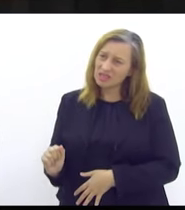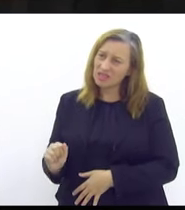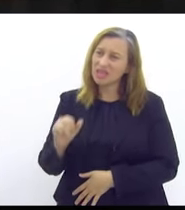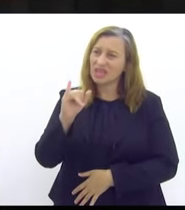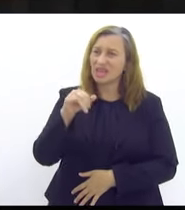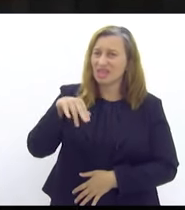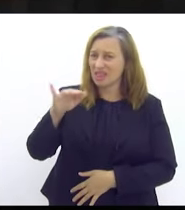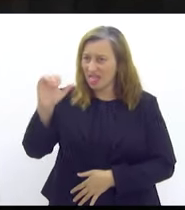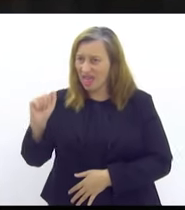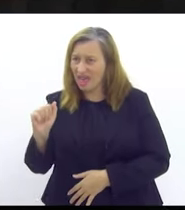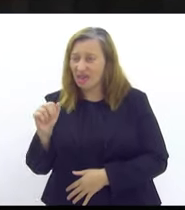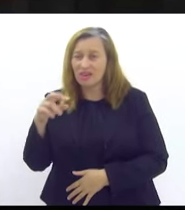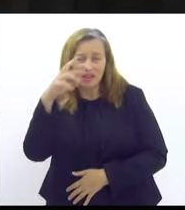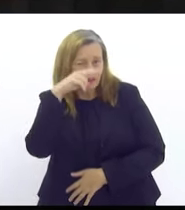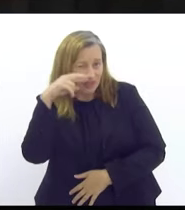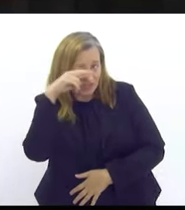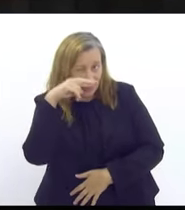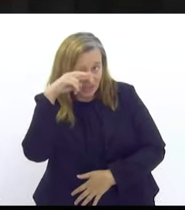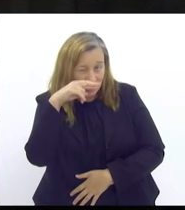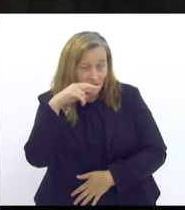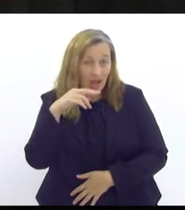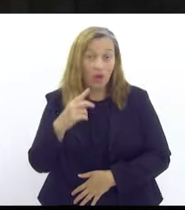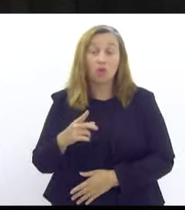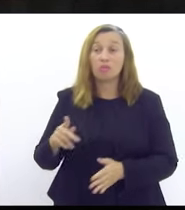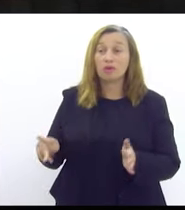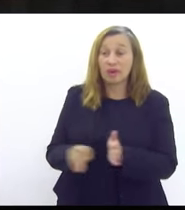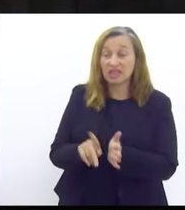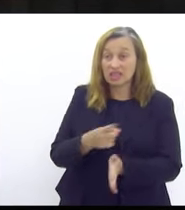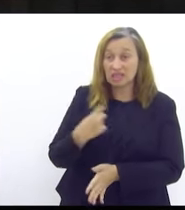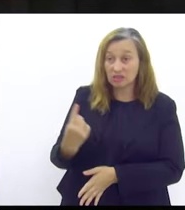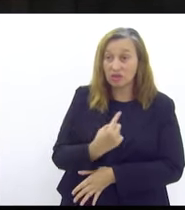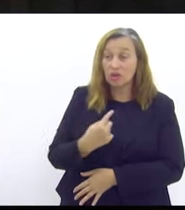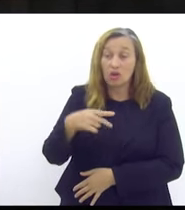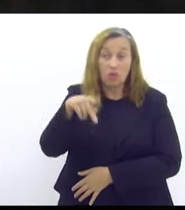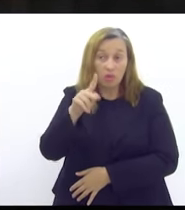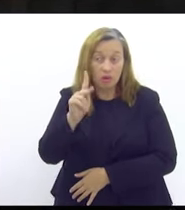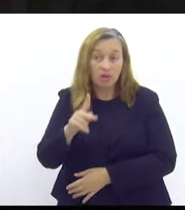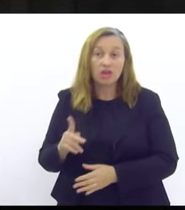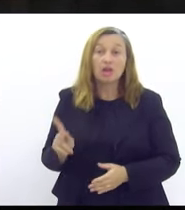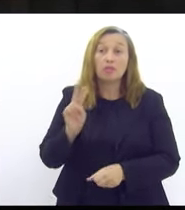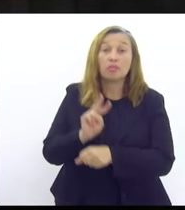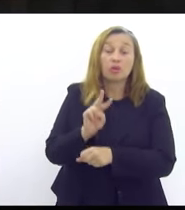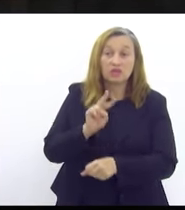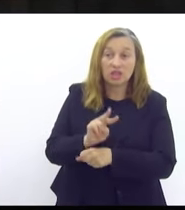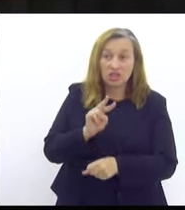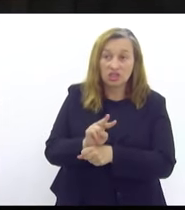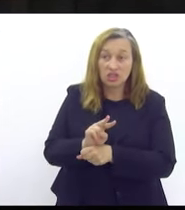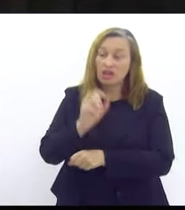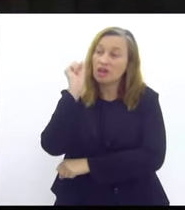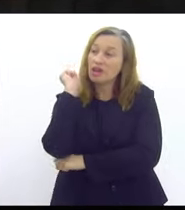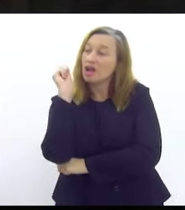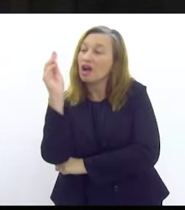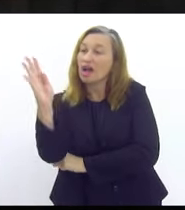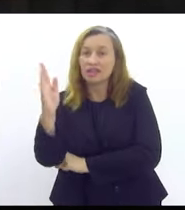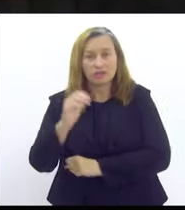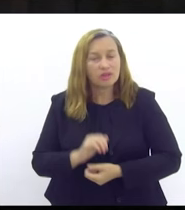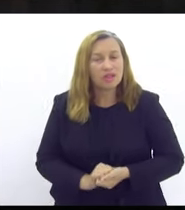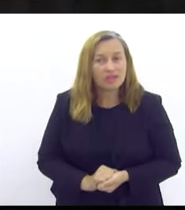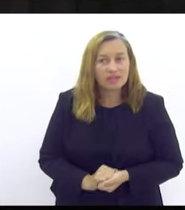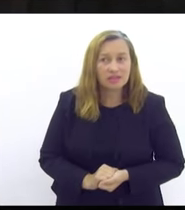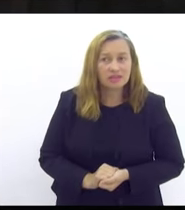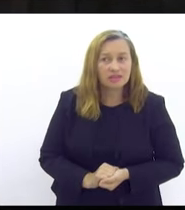INEA fiscalizarem o que é nosso, o royalty PE, e proteger a natureza.